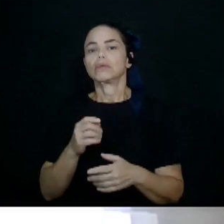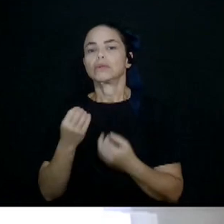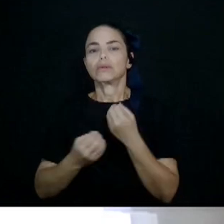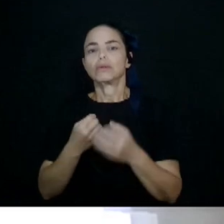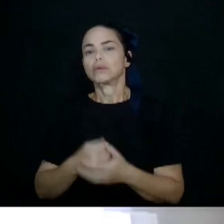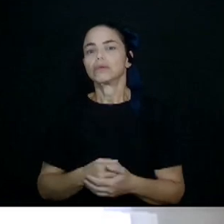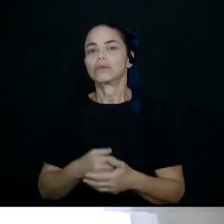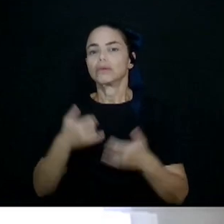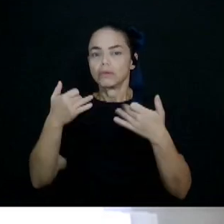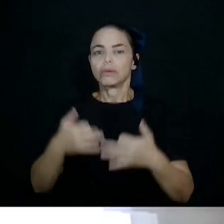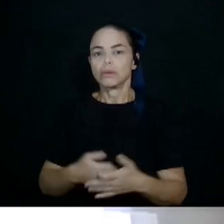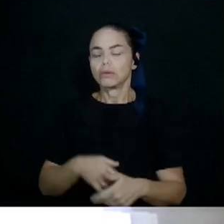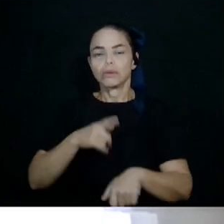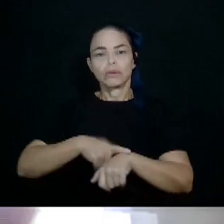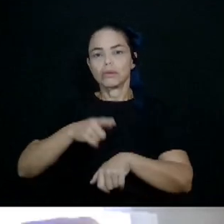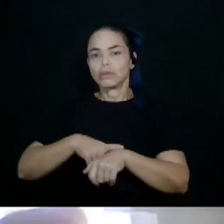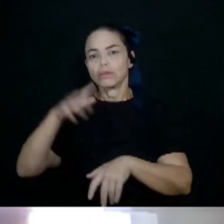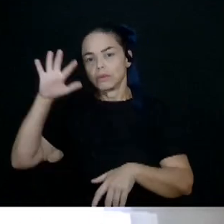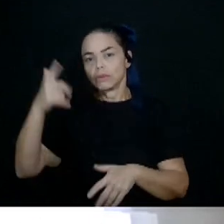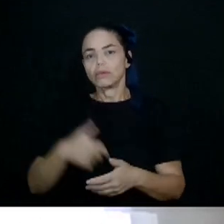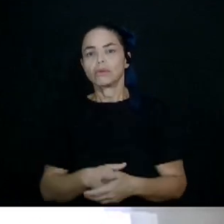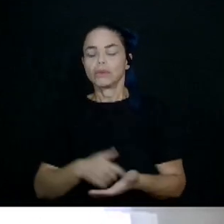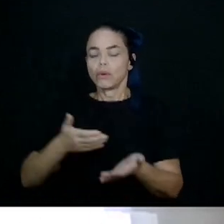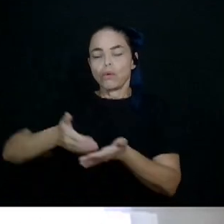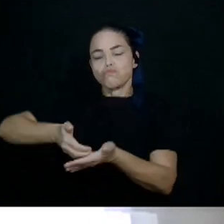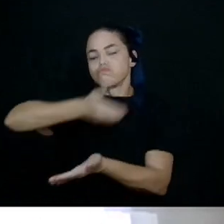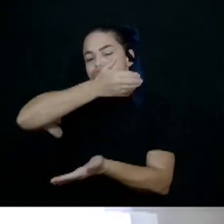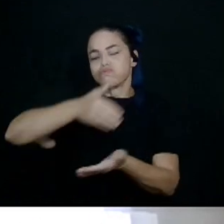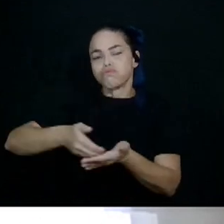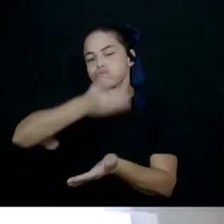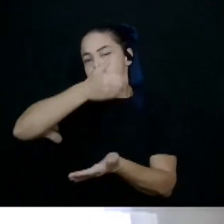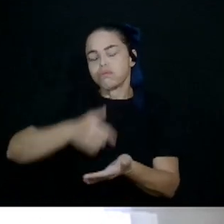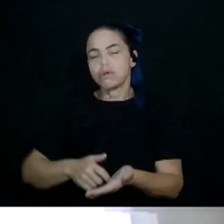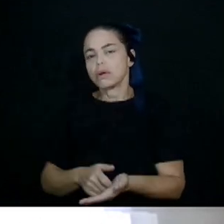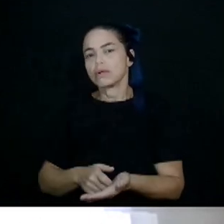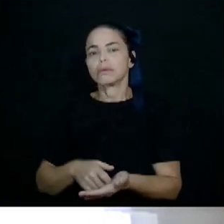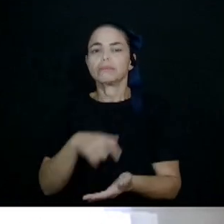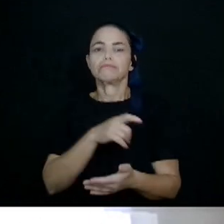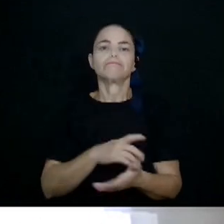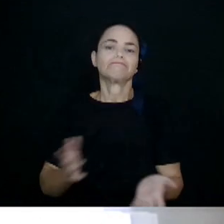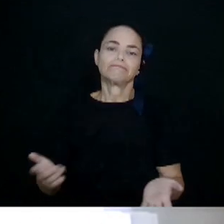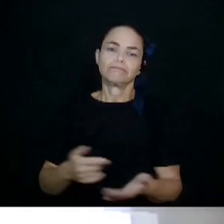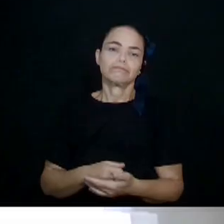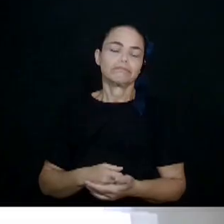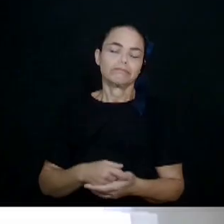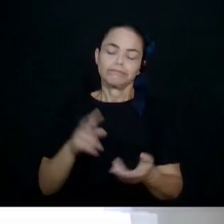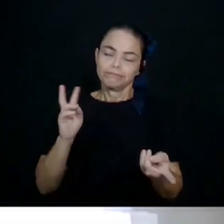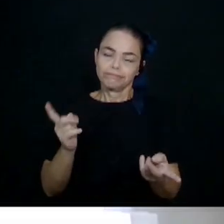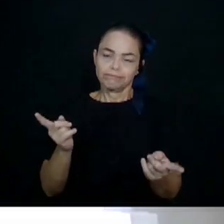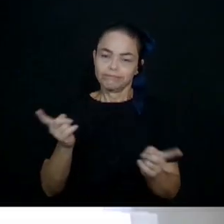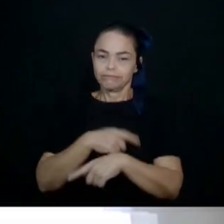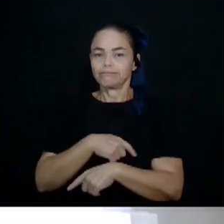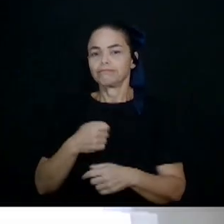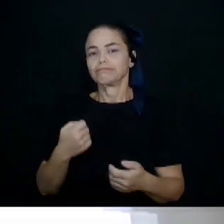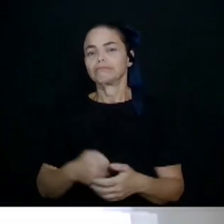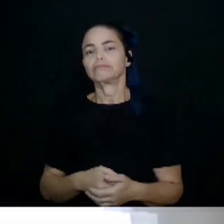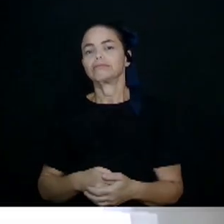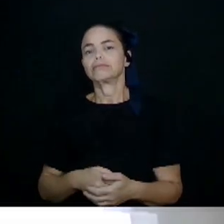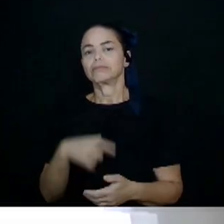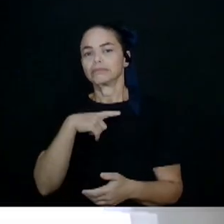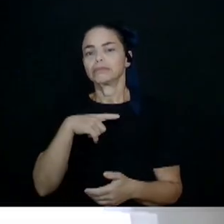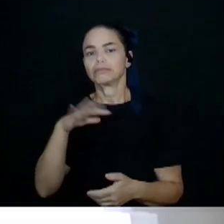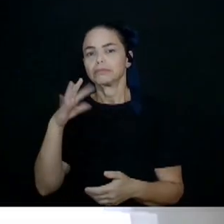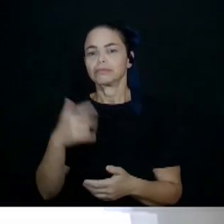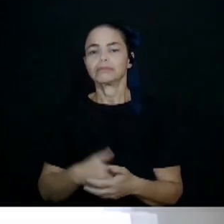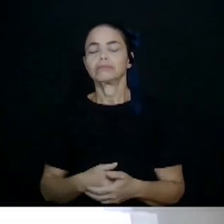aí a hora que eles vão resolver o problema, a maneira de abordar isso é tudo o contrário do que deve ser feito, né? Então, eu acho